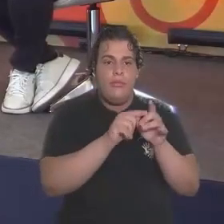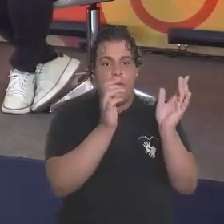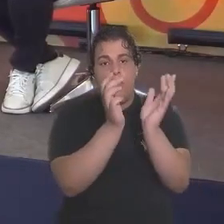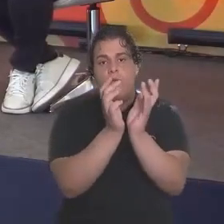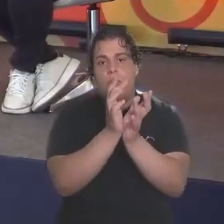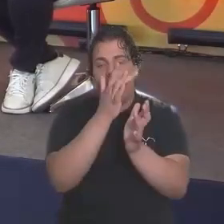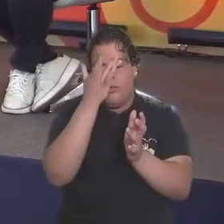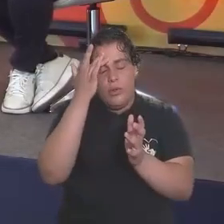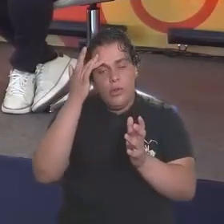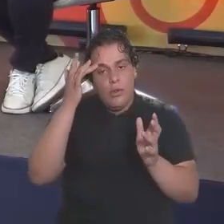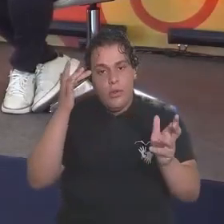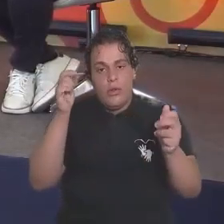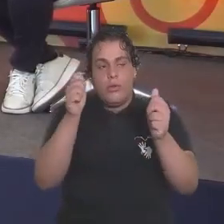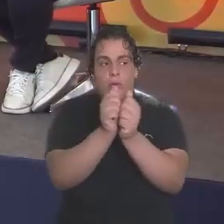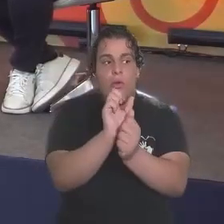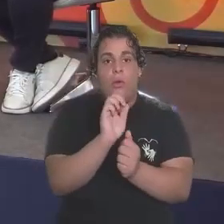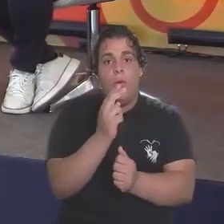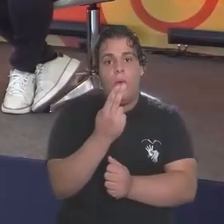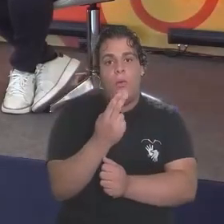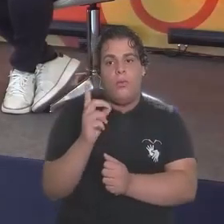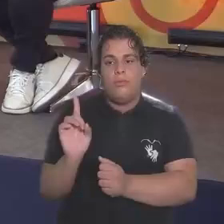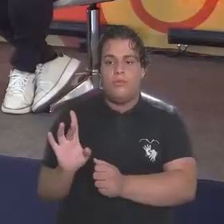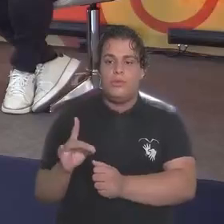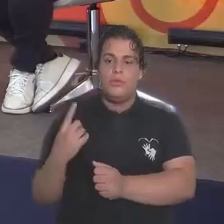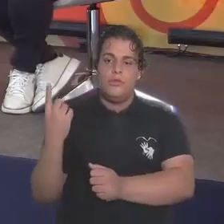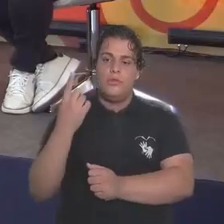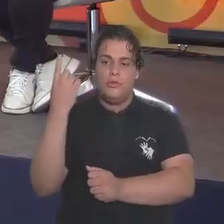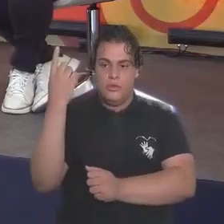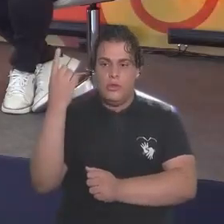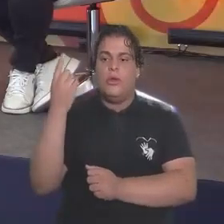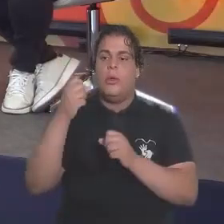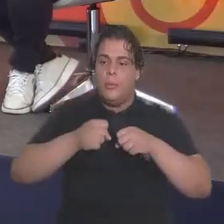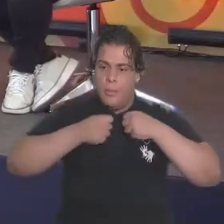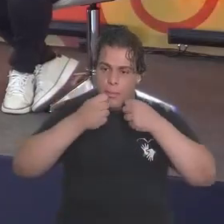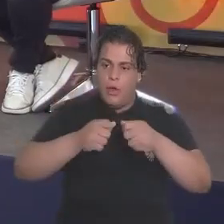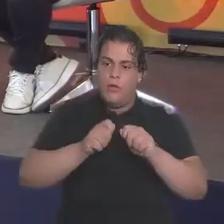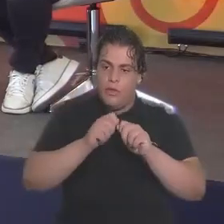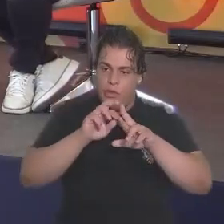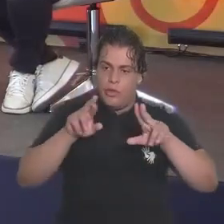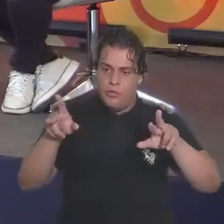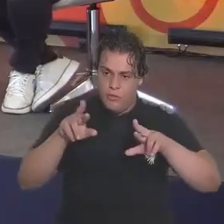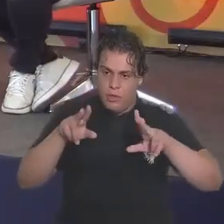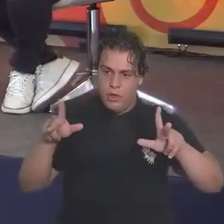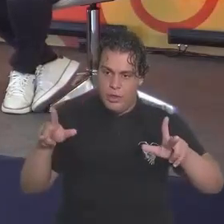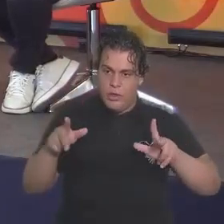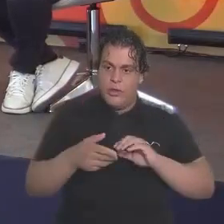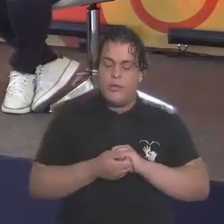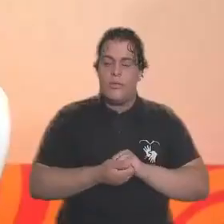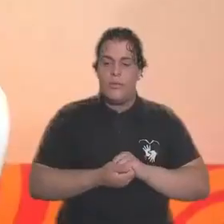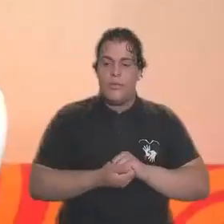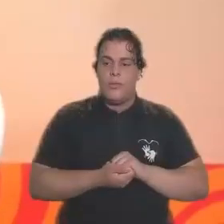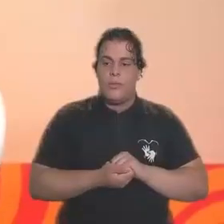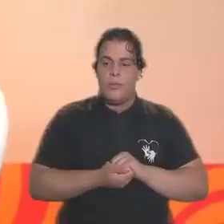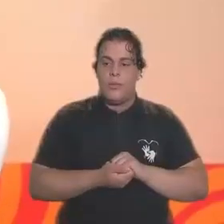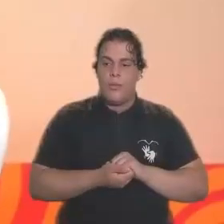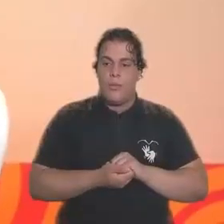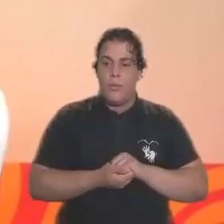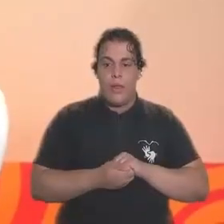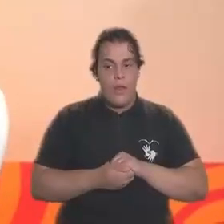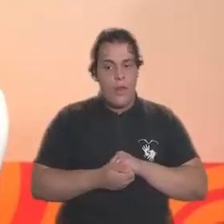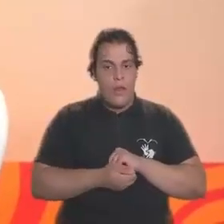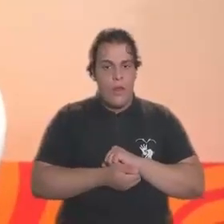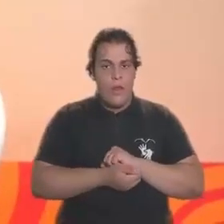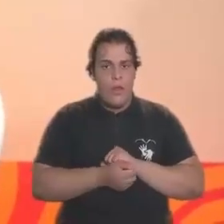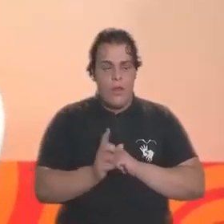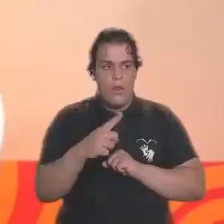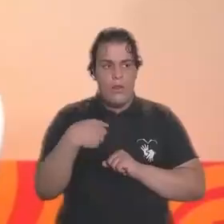pessoa que se unir, ou individualmente, ele pode fazer a diferença, né, Rafael? Conta pra gente como é que funciona isso. Bom, quando a gente trabalhou o